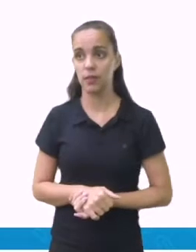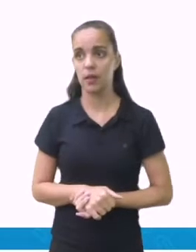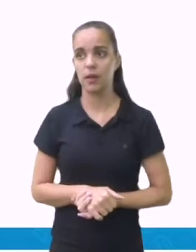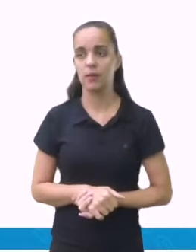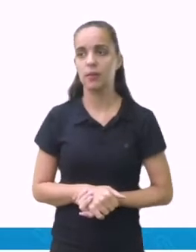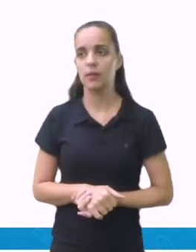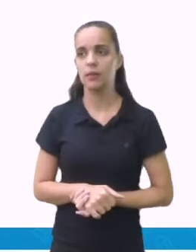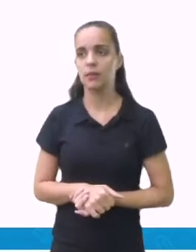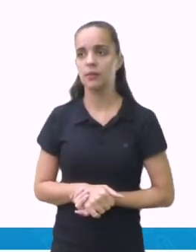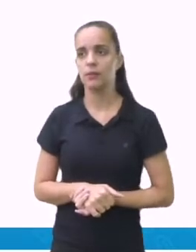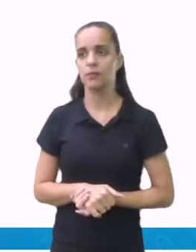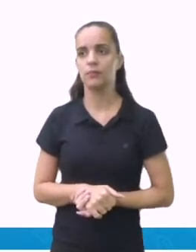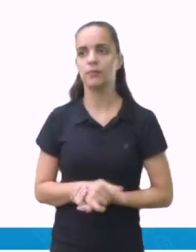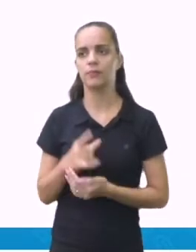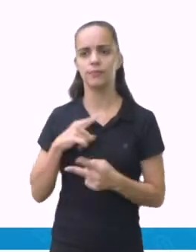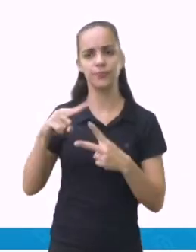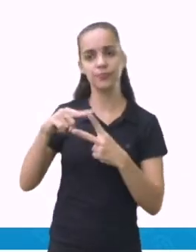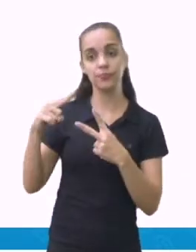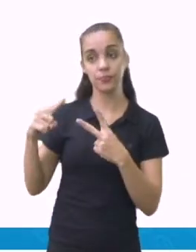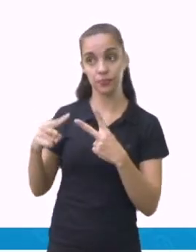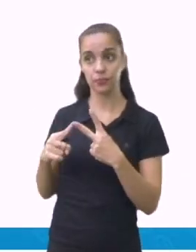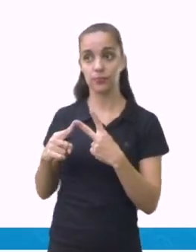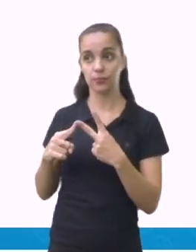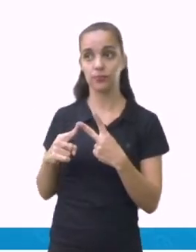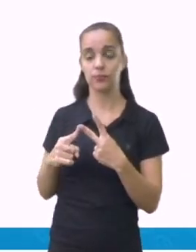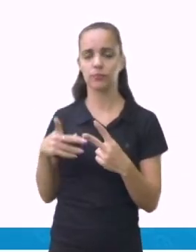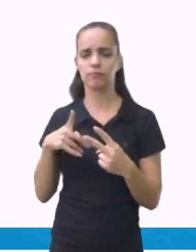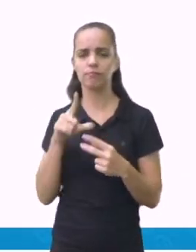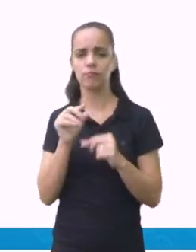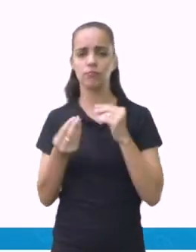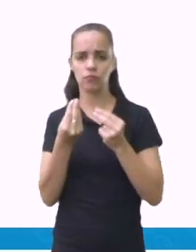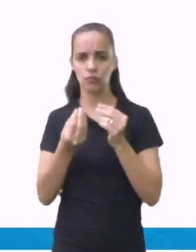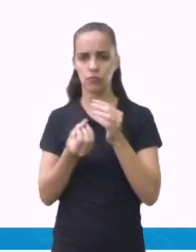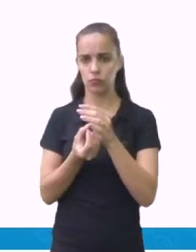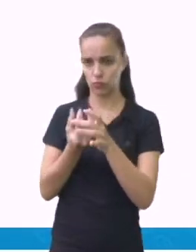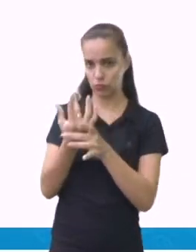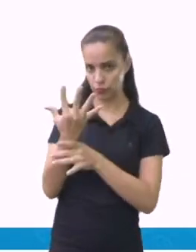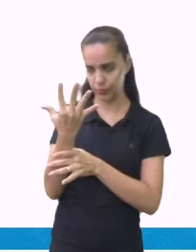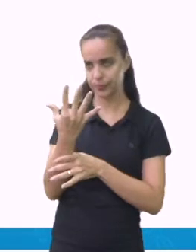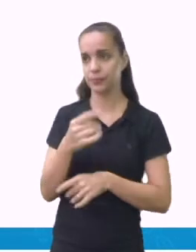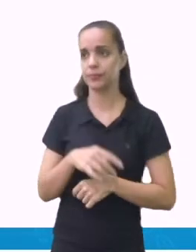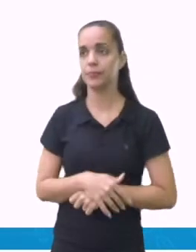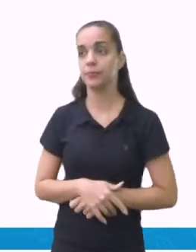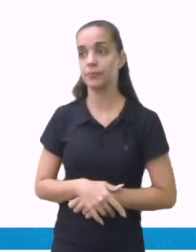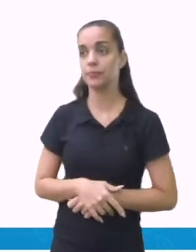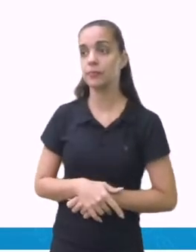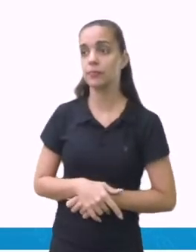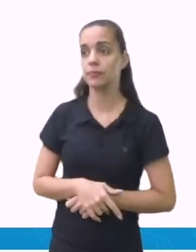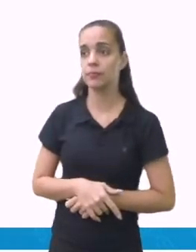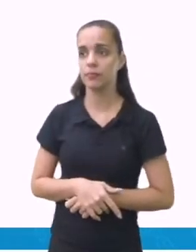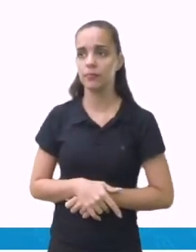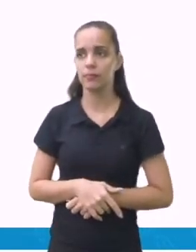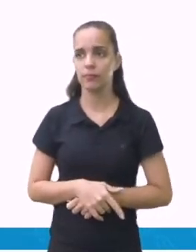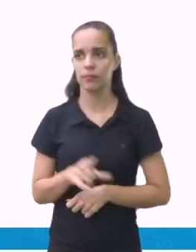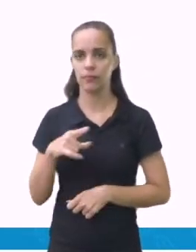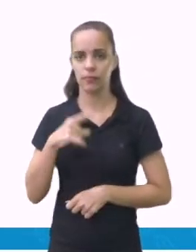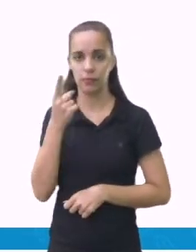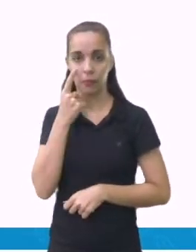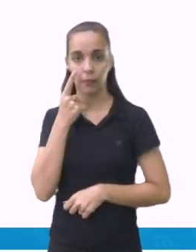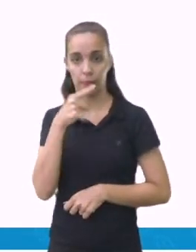aí duas formas de reprodução das plantas. Vamos explicar aqui a primeira, que é através